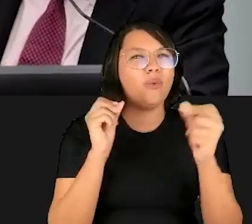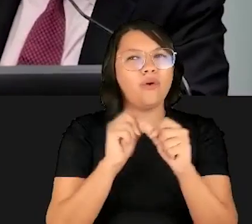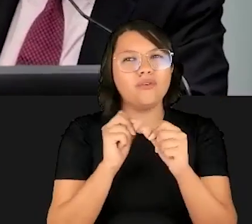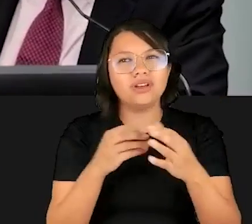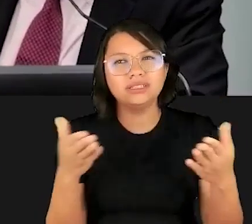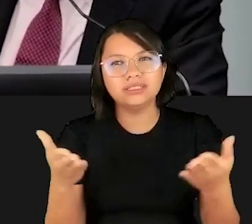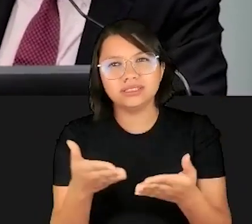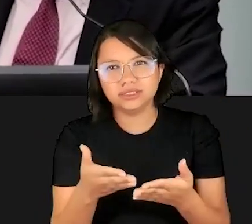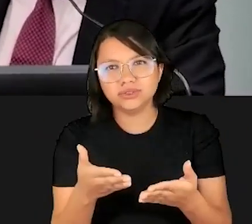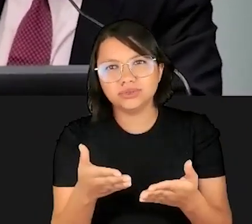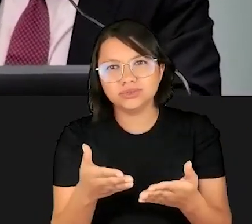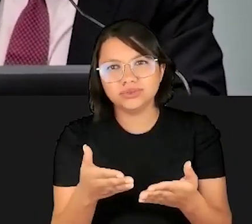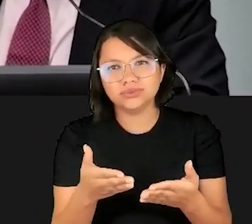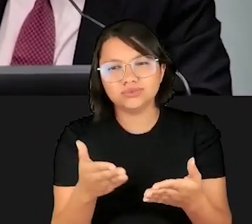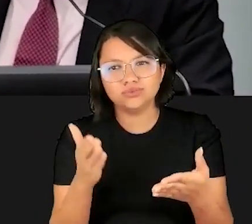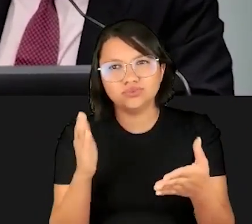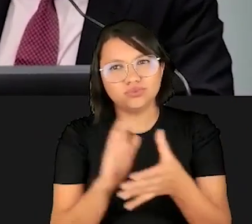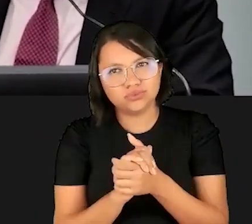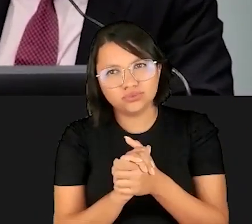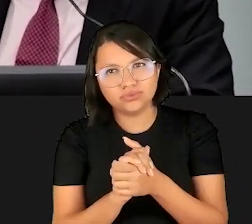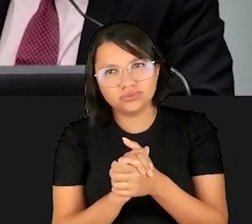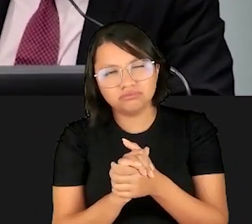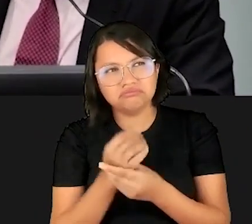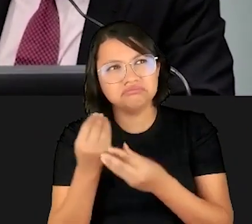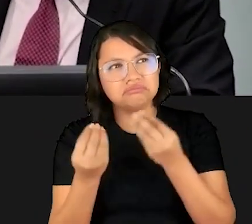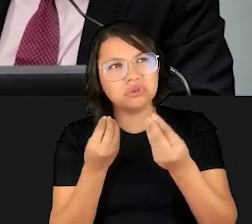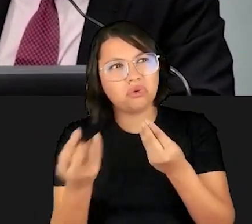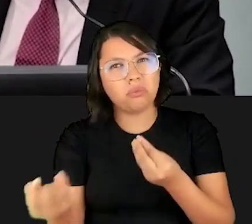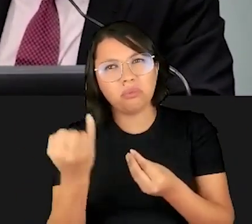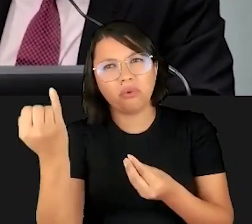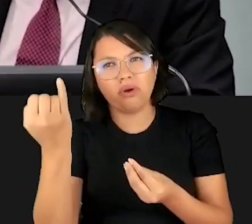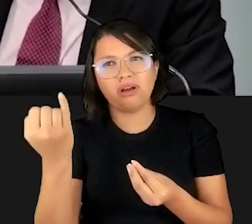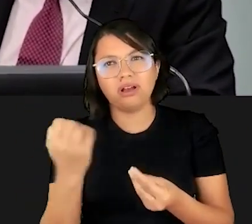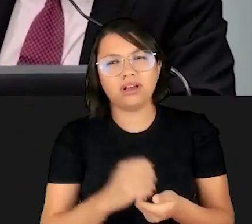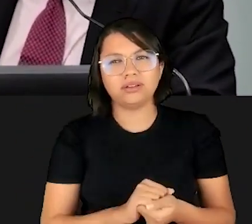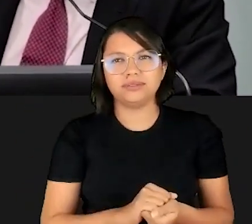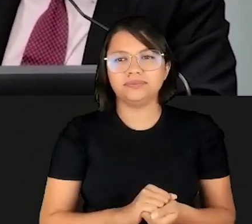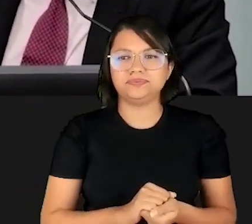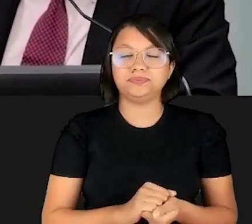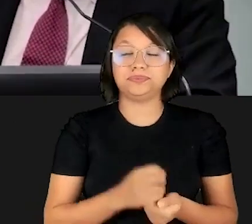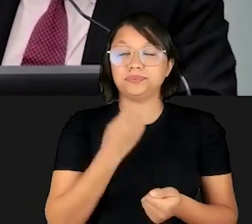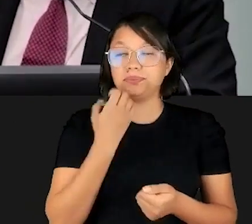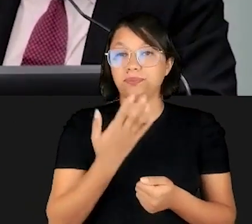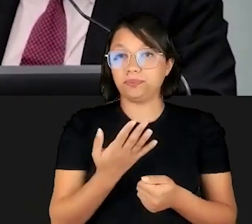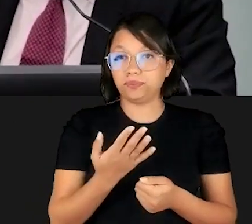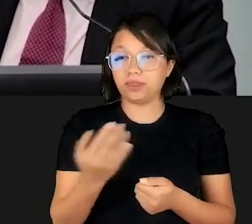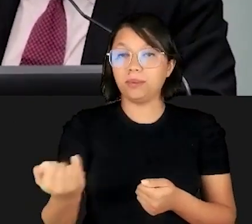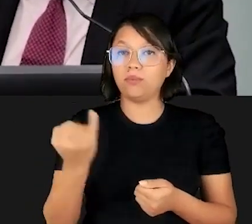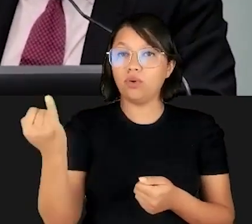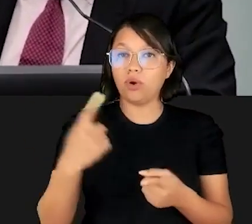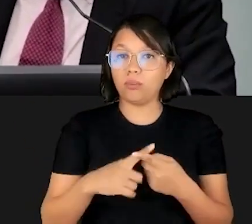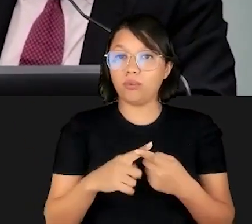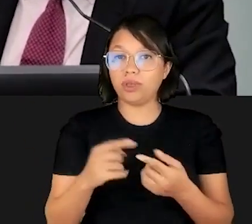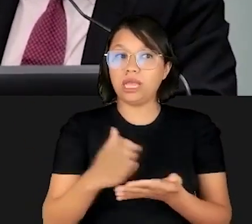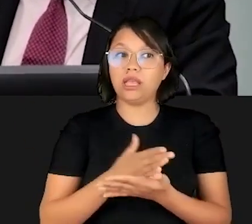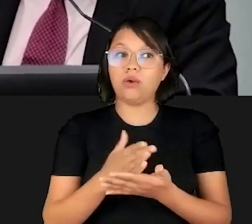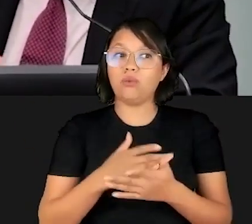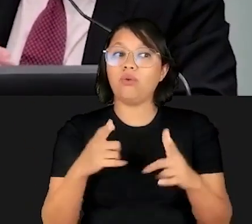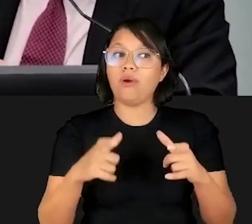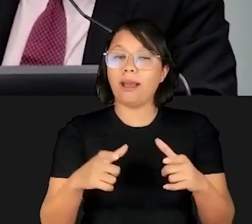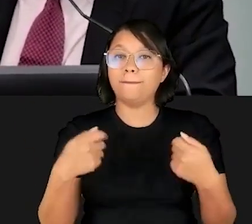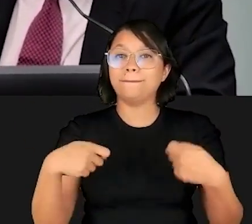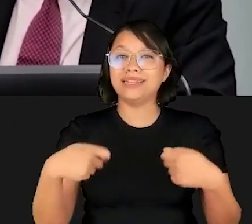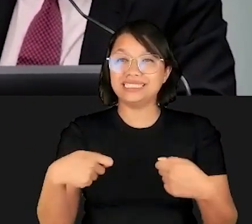isso case? E isso é relevante. É relevante porque em algumas situações você precisa do volume.